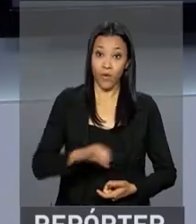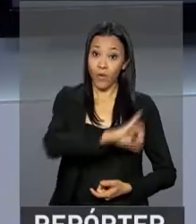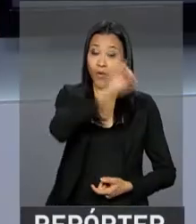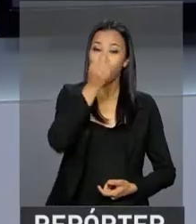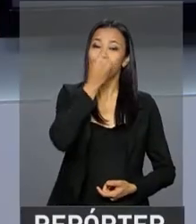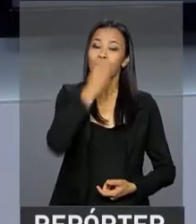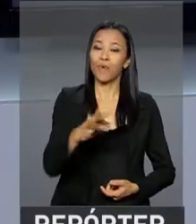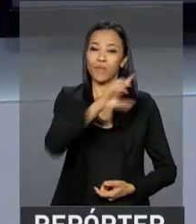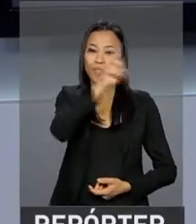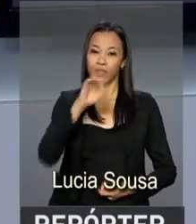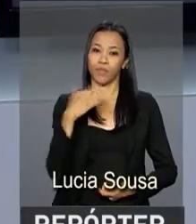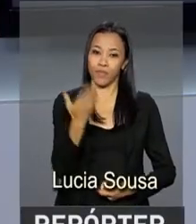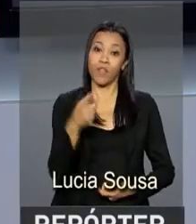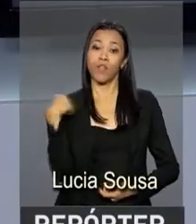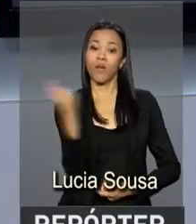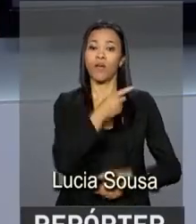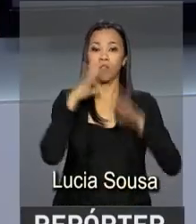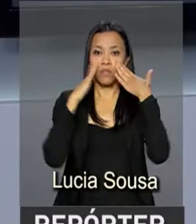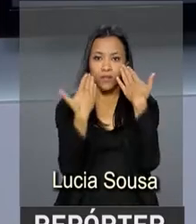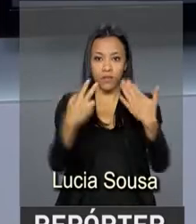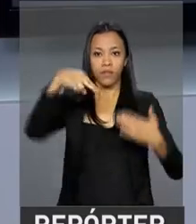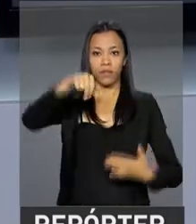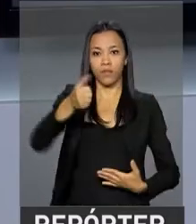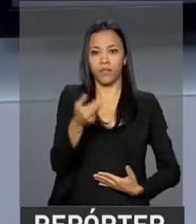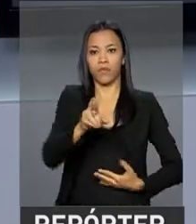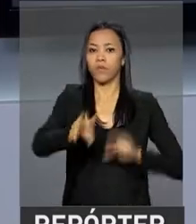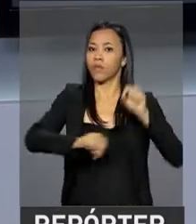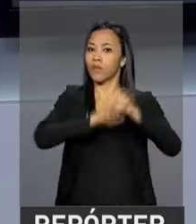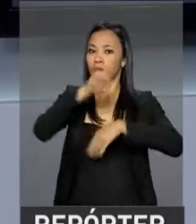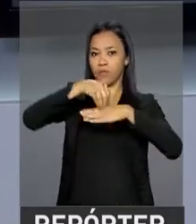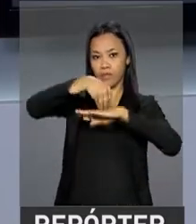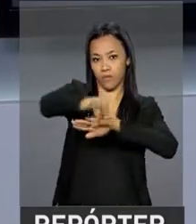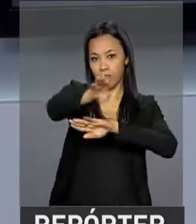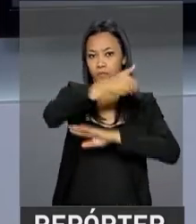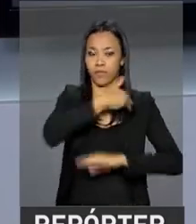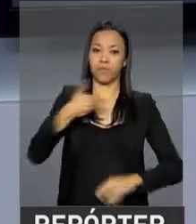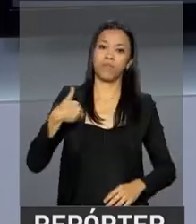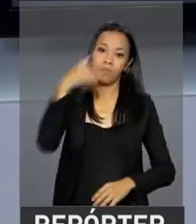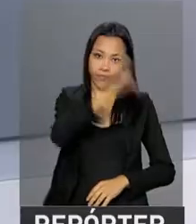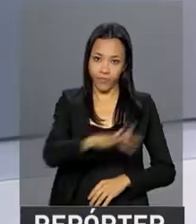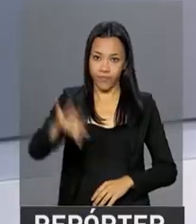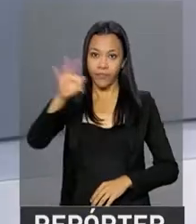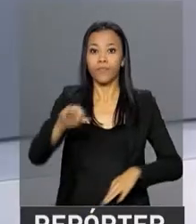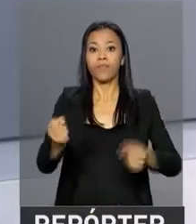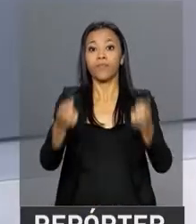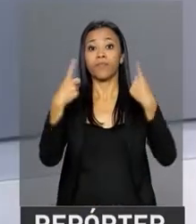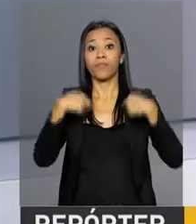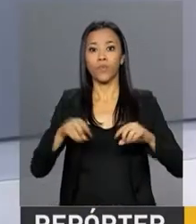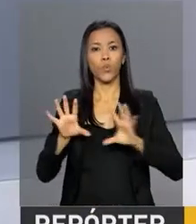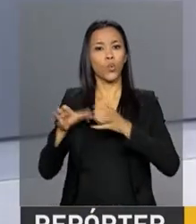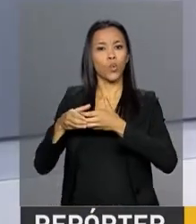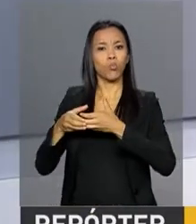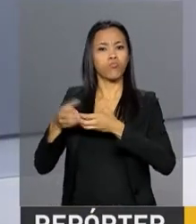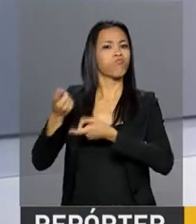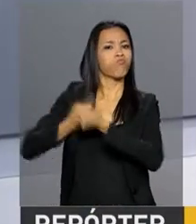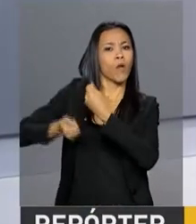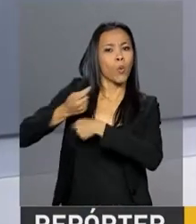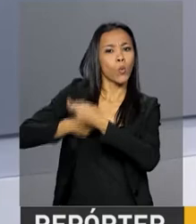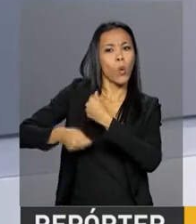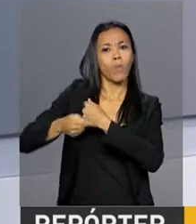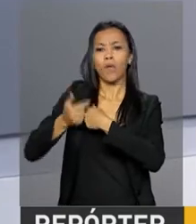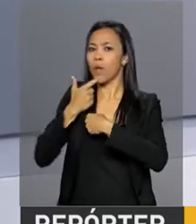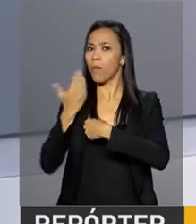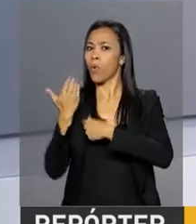Olá, bom dia para você. Estamos de volta com o repórter NBR e as notícias do governo federal. A equipe econômica anunciou